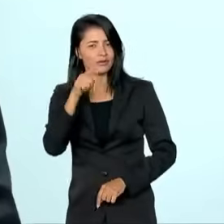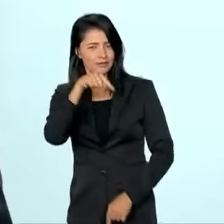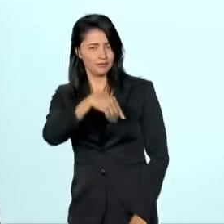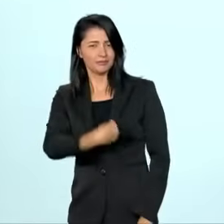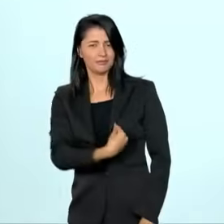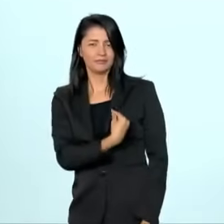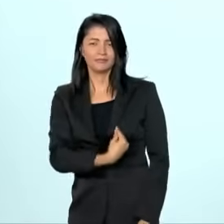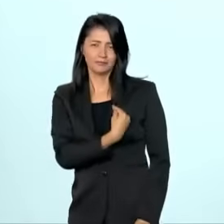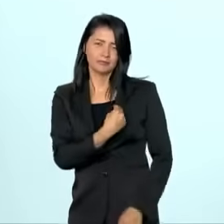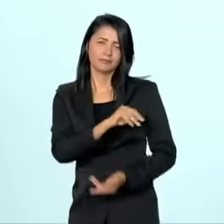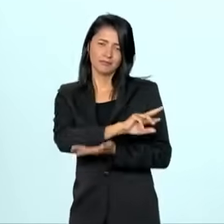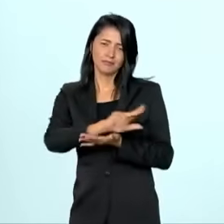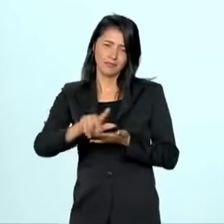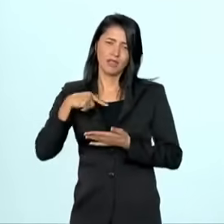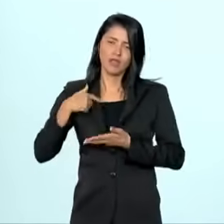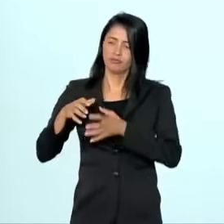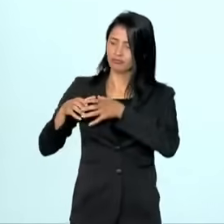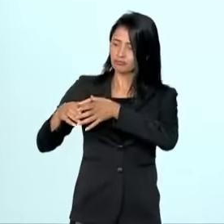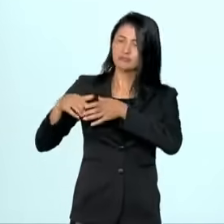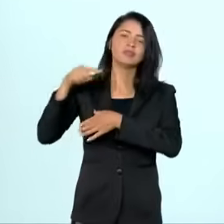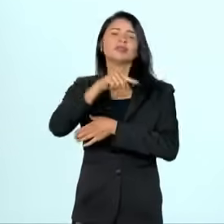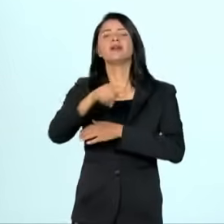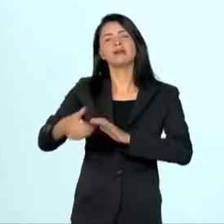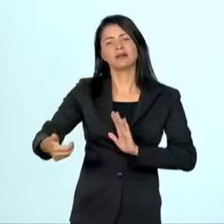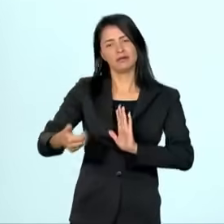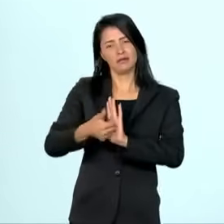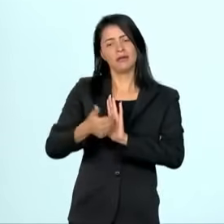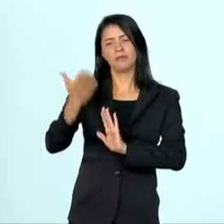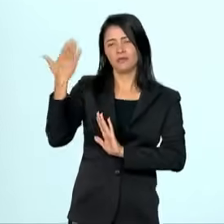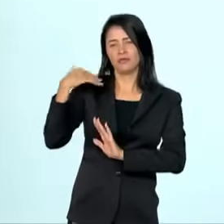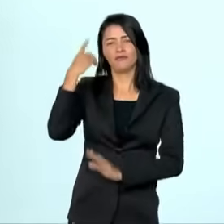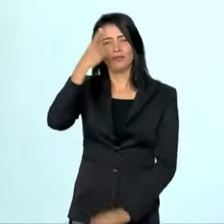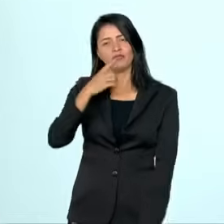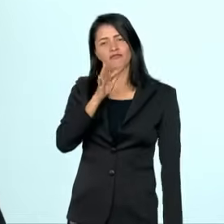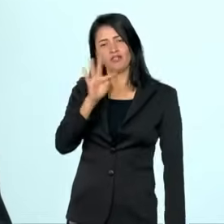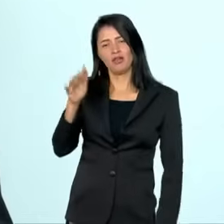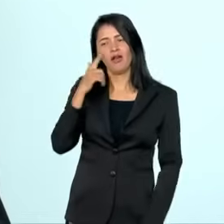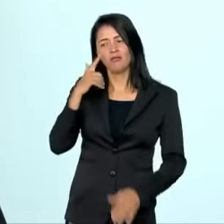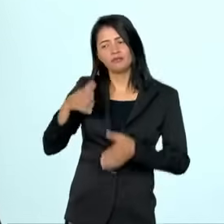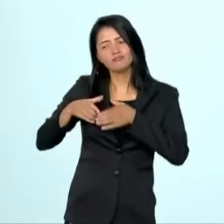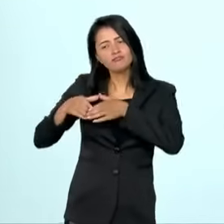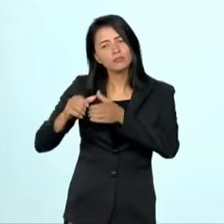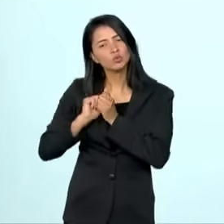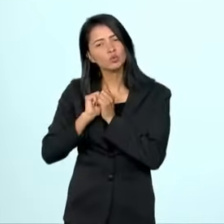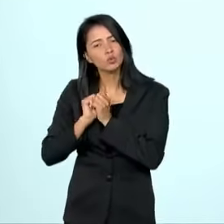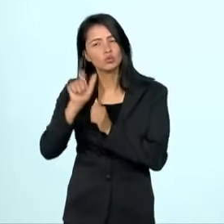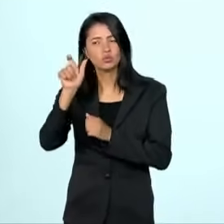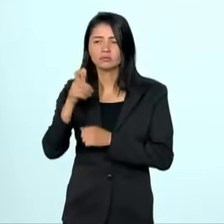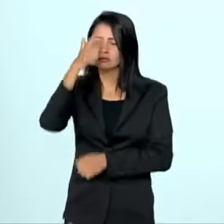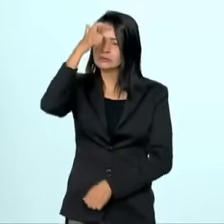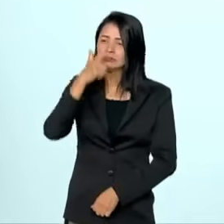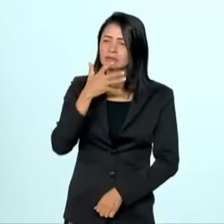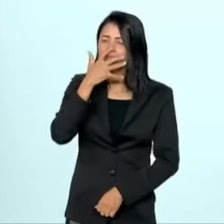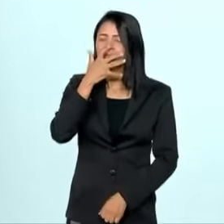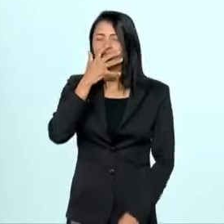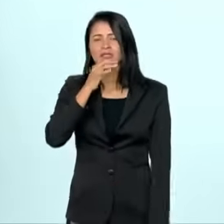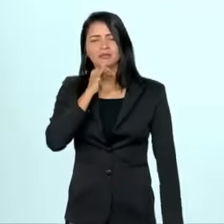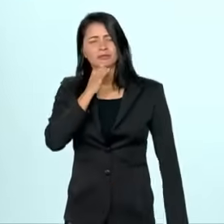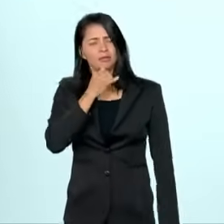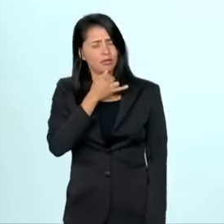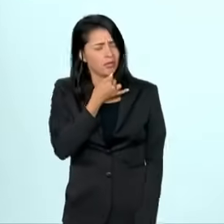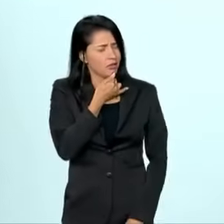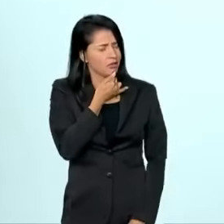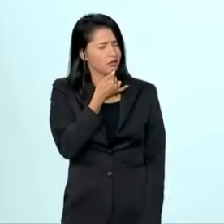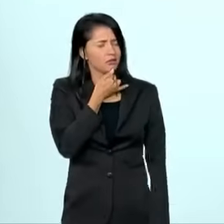deles com os quais convivi na Câmara dos Deputados quando fui deputado federal, um semblante de profunda tristeza.